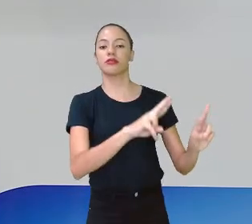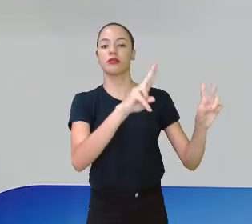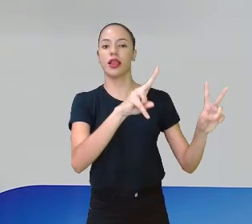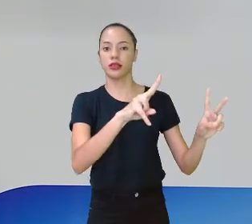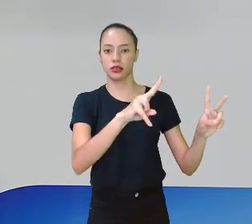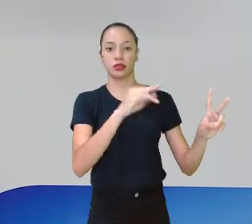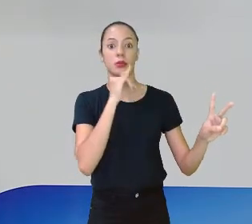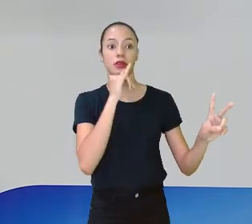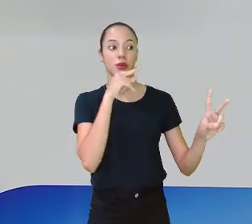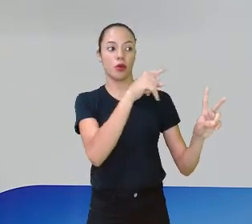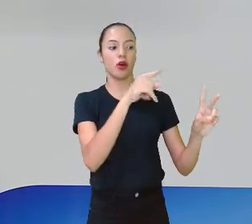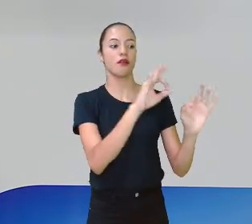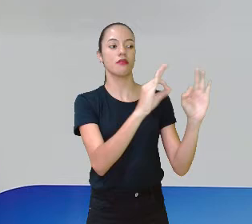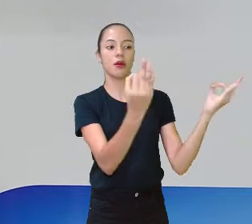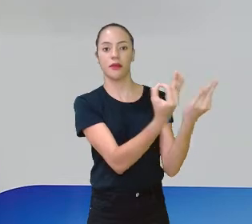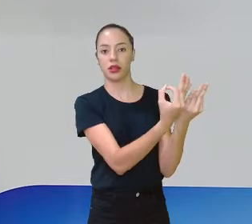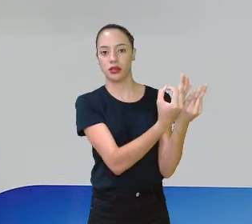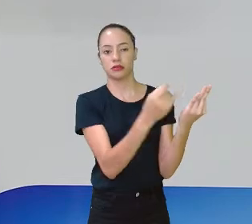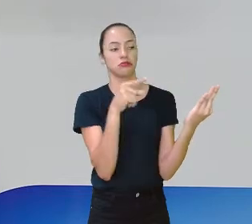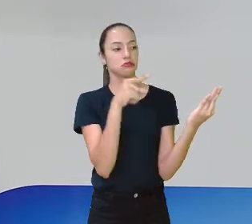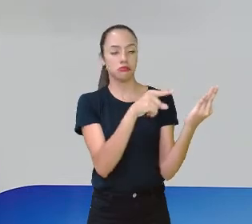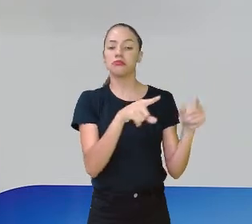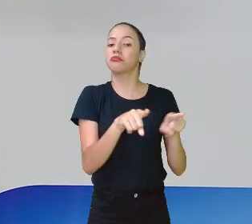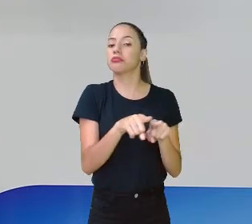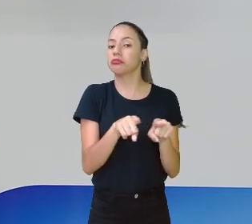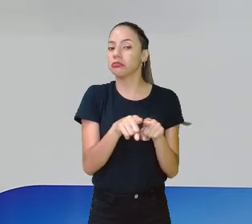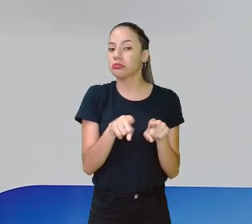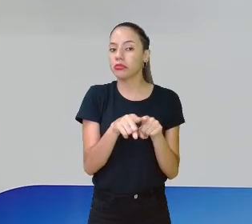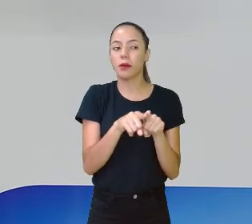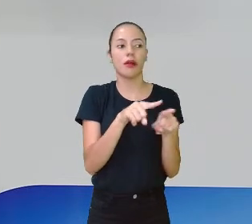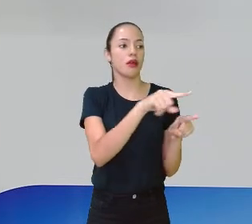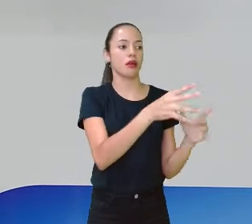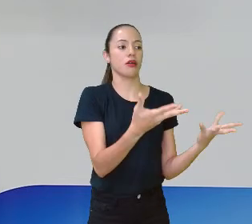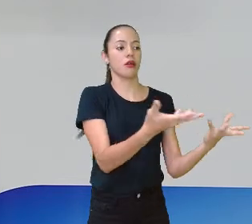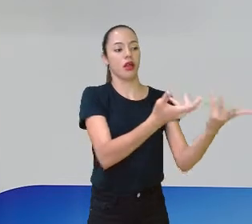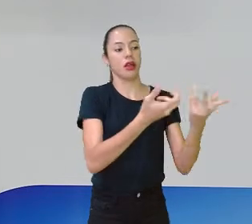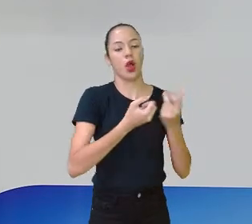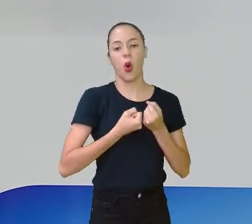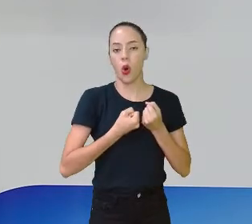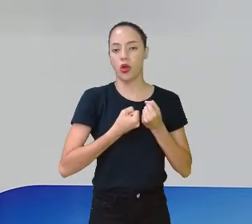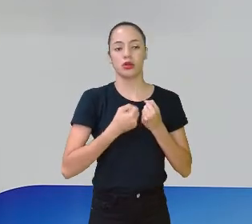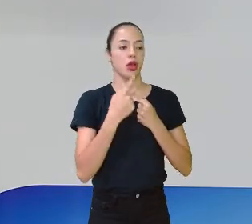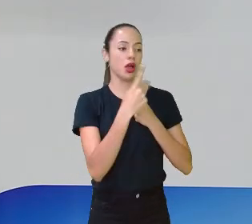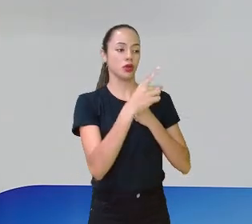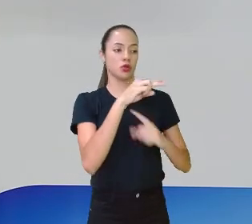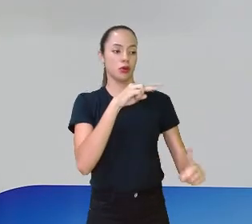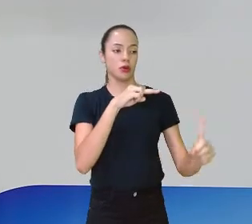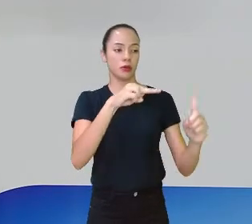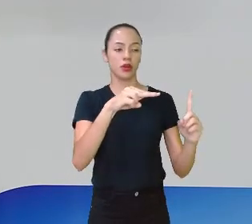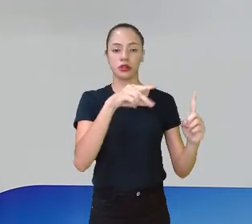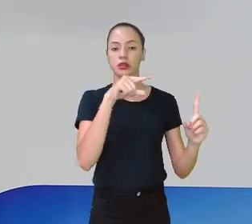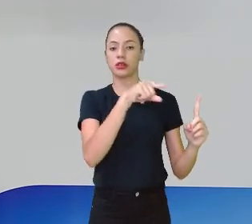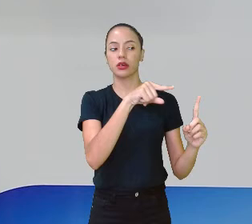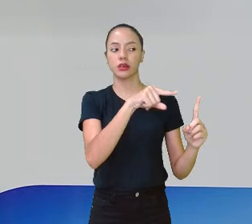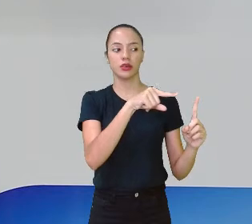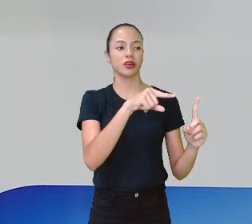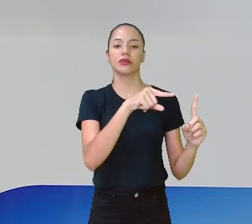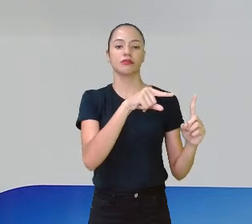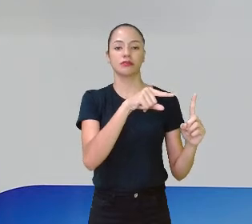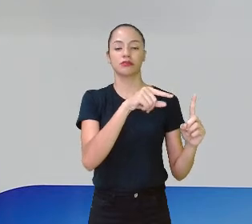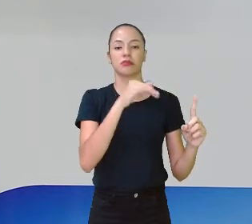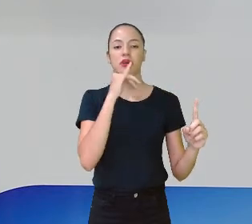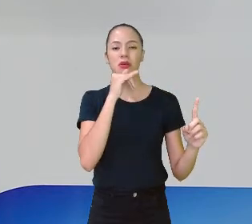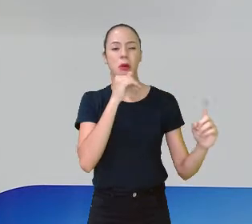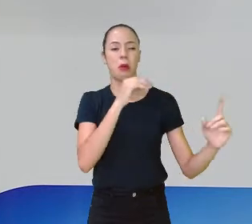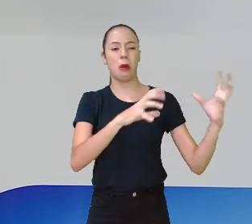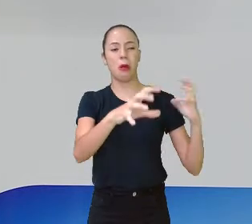chega na família, a família também acolhe aquela impressão e aí gera um conflito